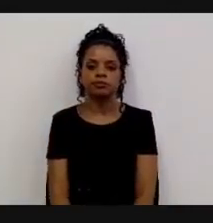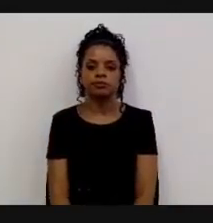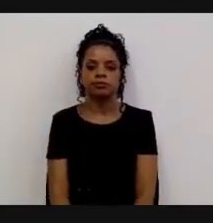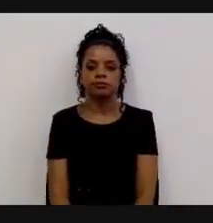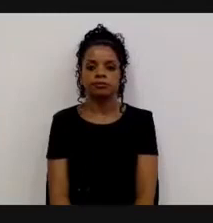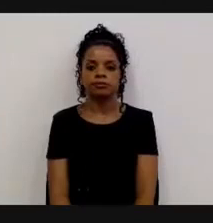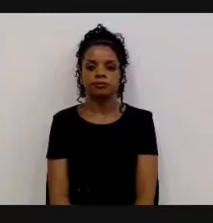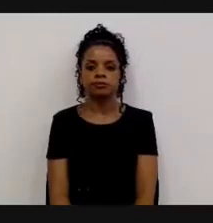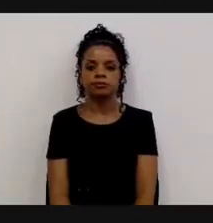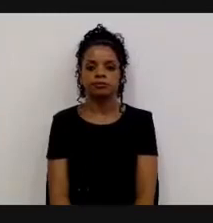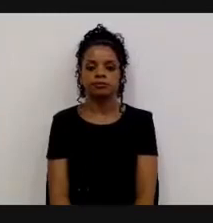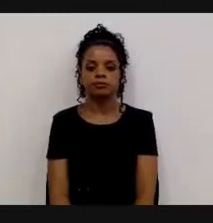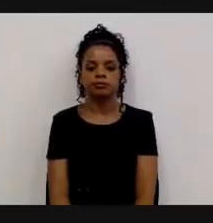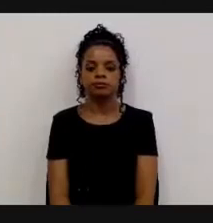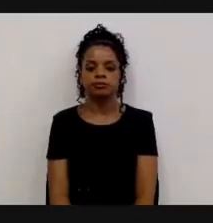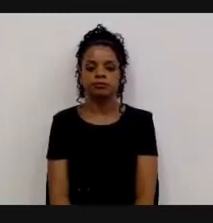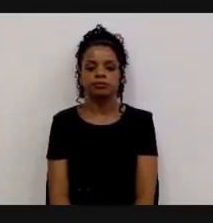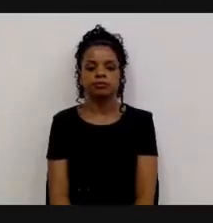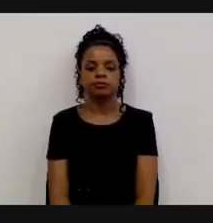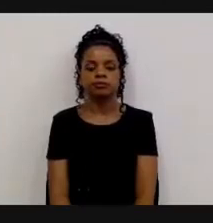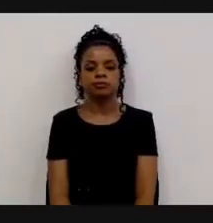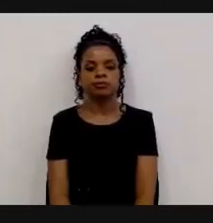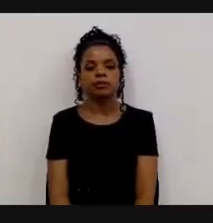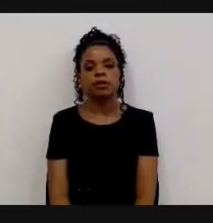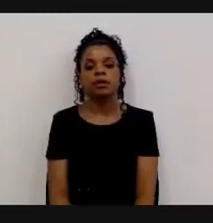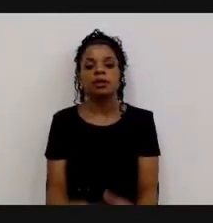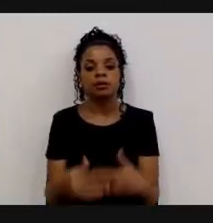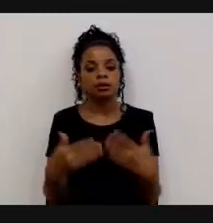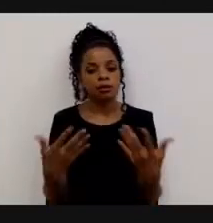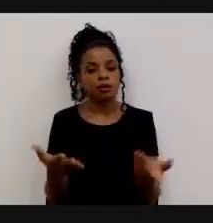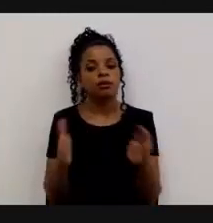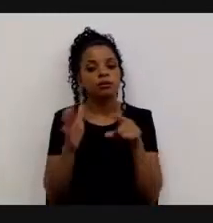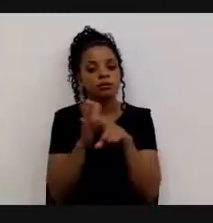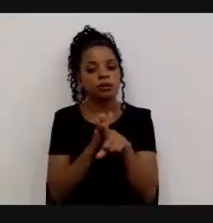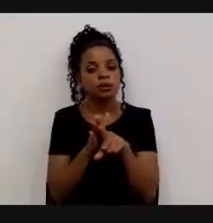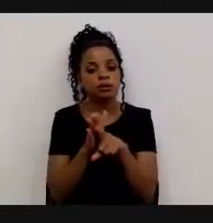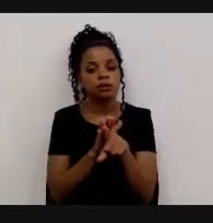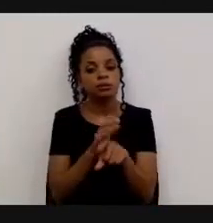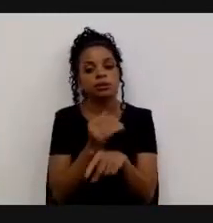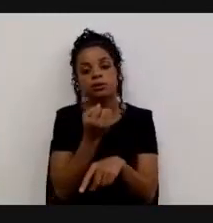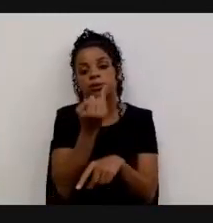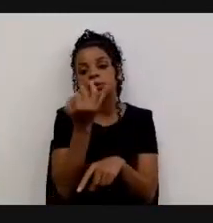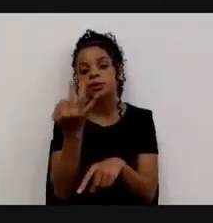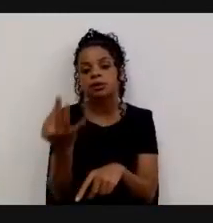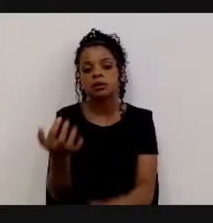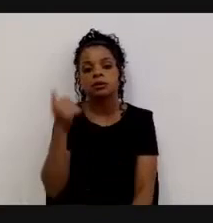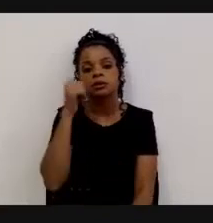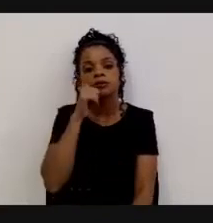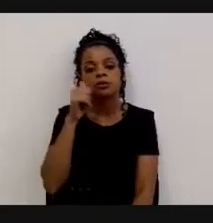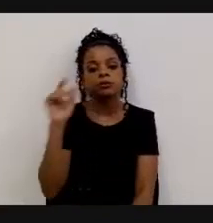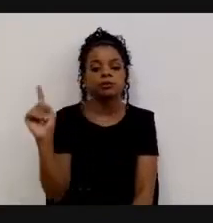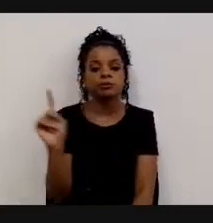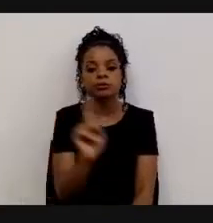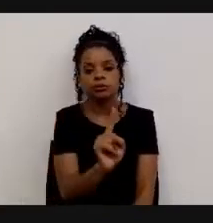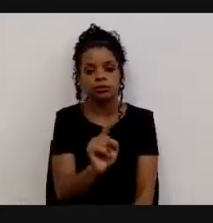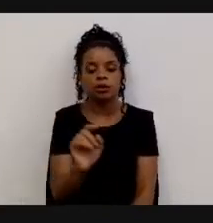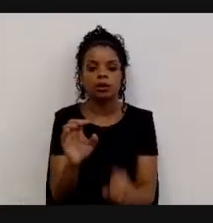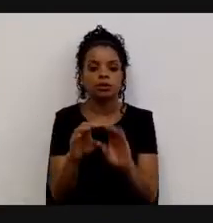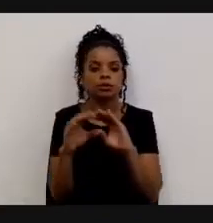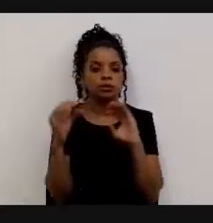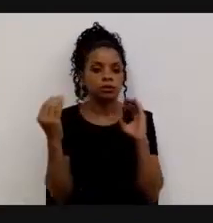Por fim, avaliou-se a participação feminina nessas comissões e se as